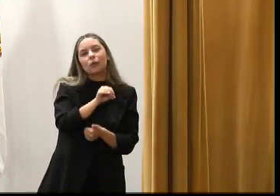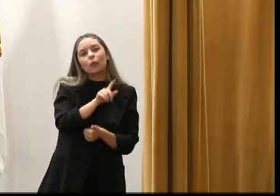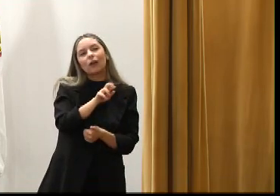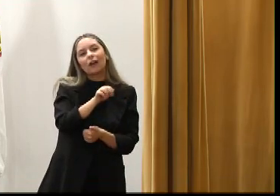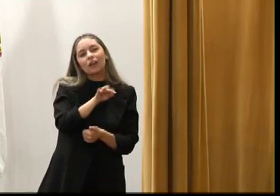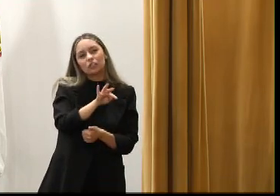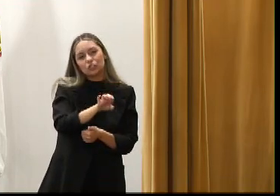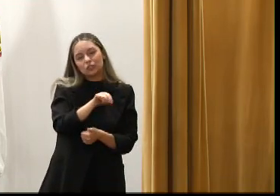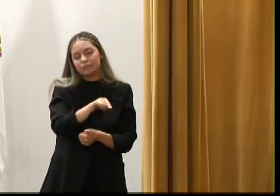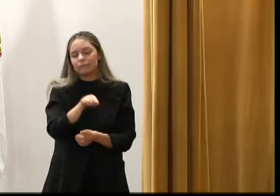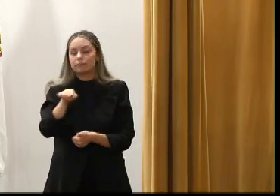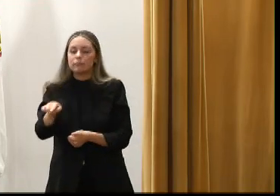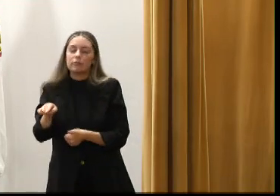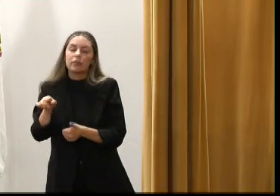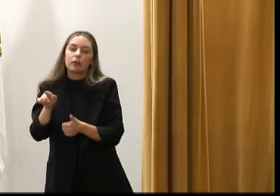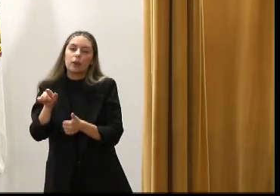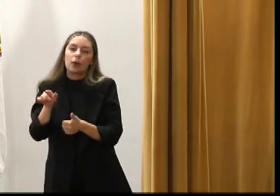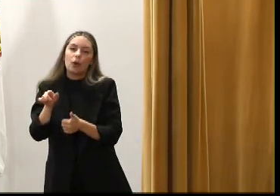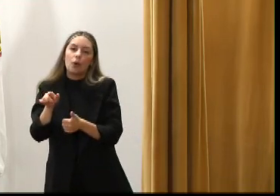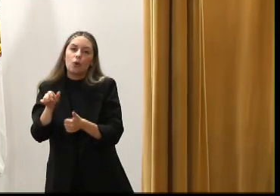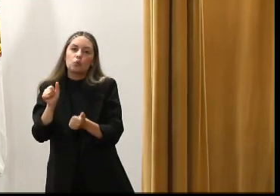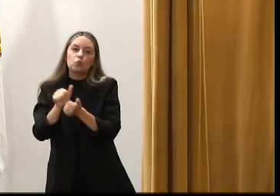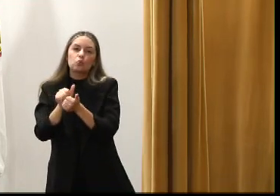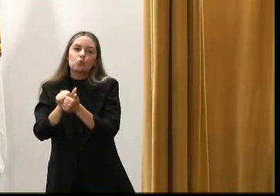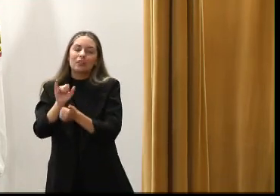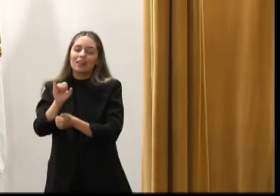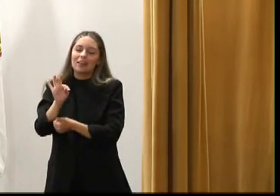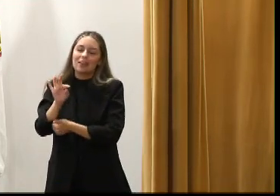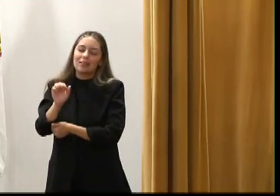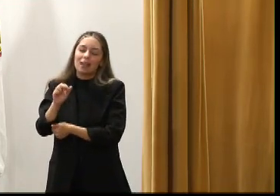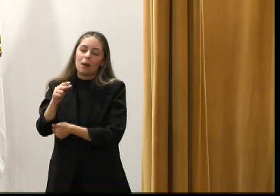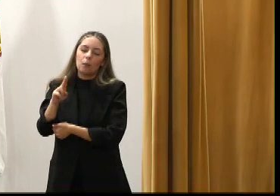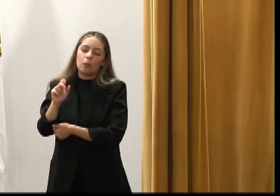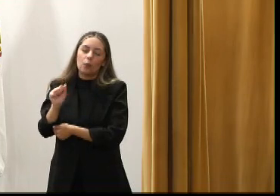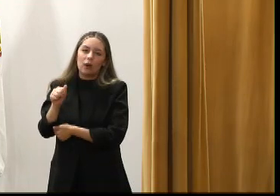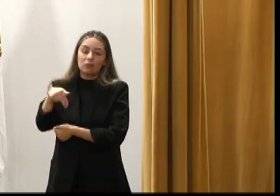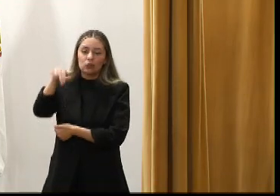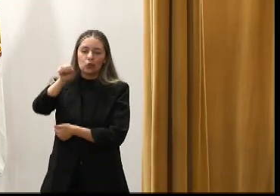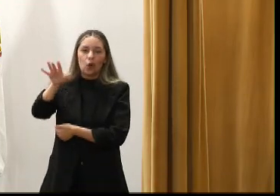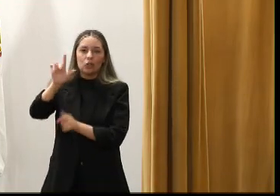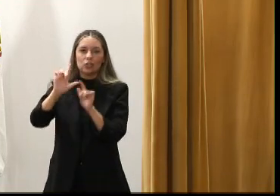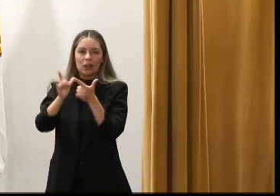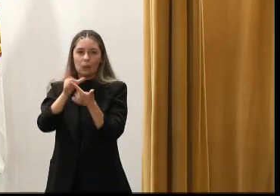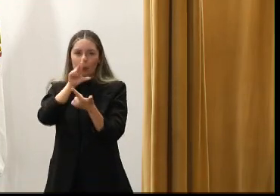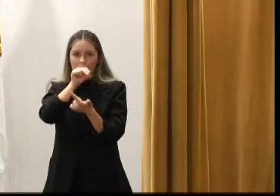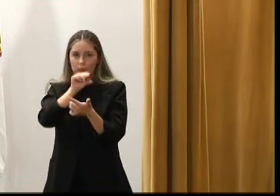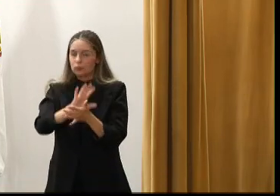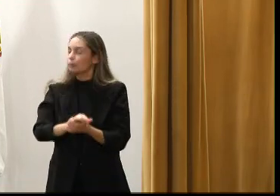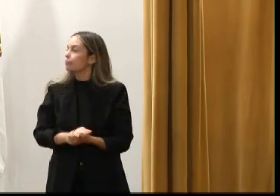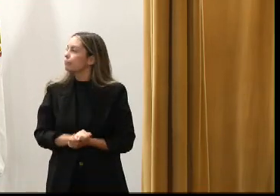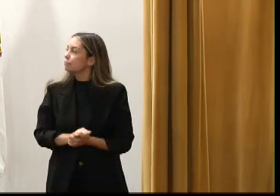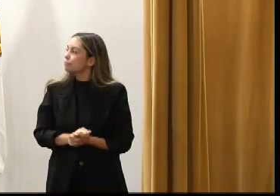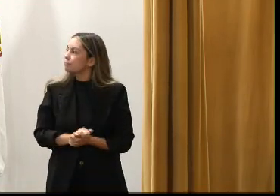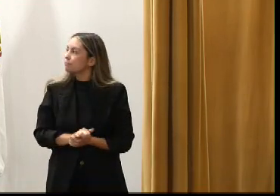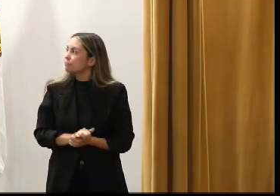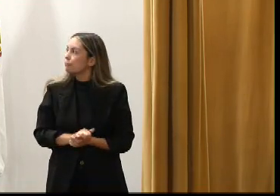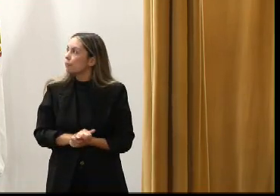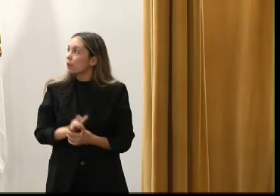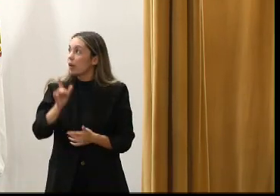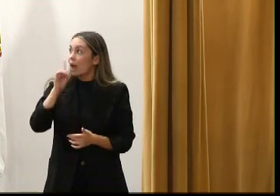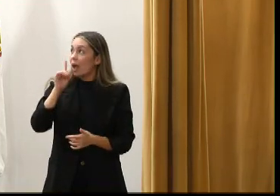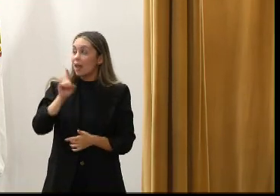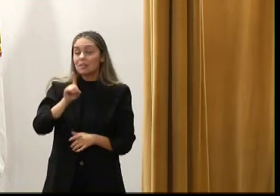outro ponto aqui junto a Itapuã, então norte da Lagoa dos Patos. Essa escala aqui é